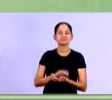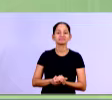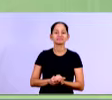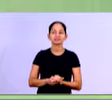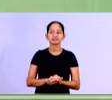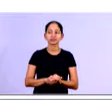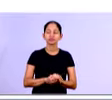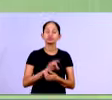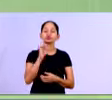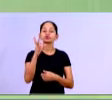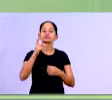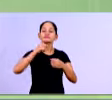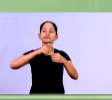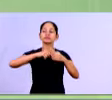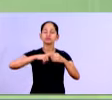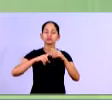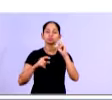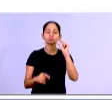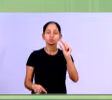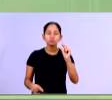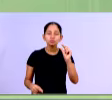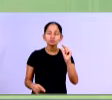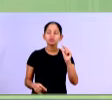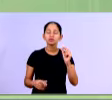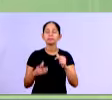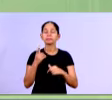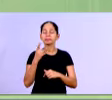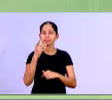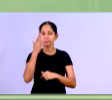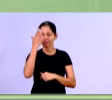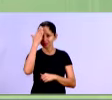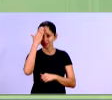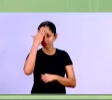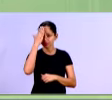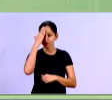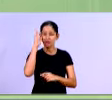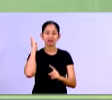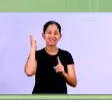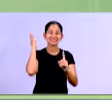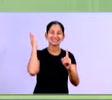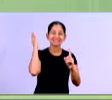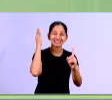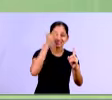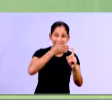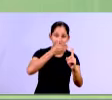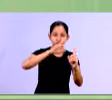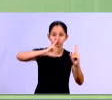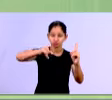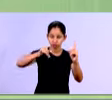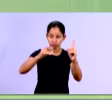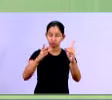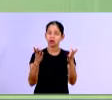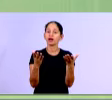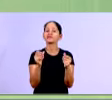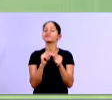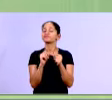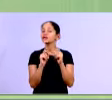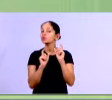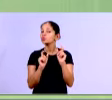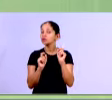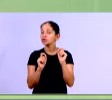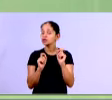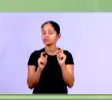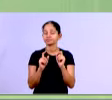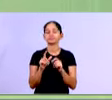só voltando na tabelinha, para fazer o juro exato, o real, chamado juro real, ok? O que a gente fez?